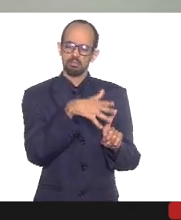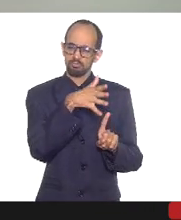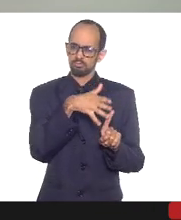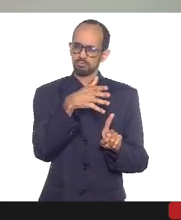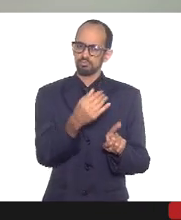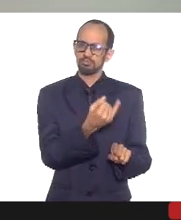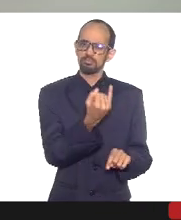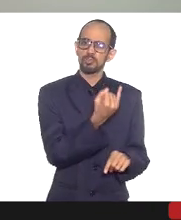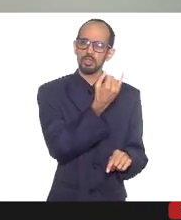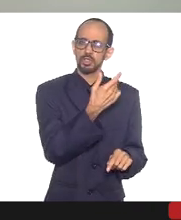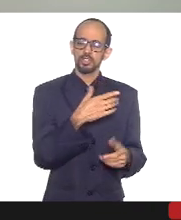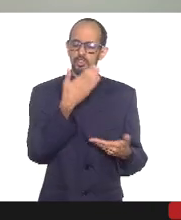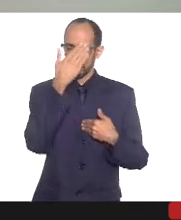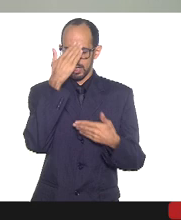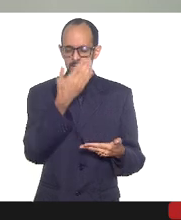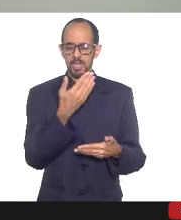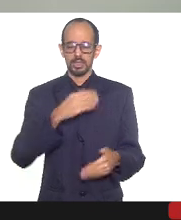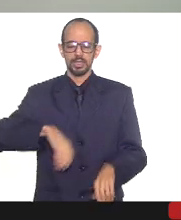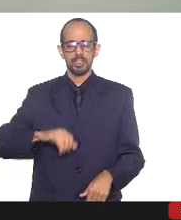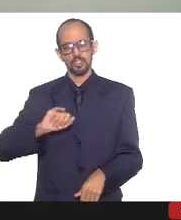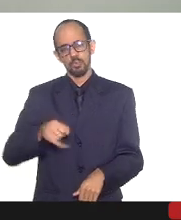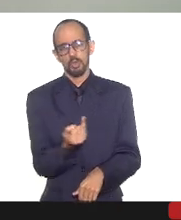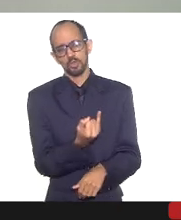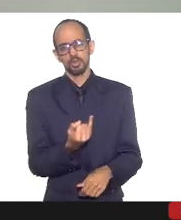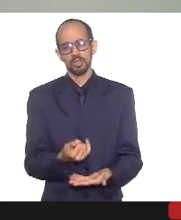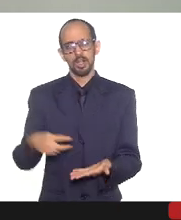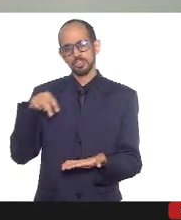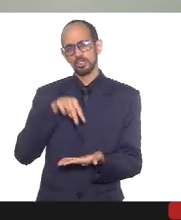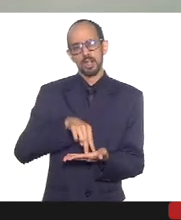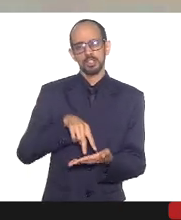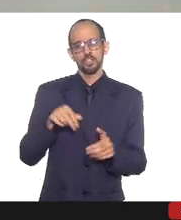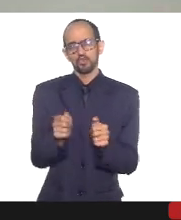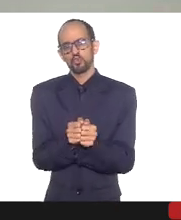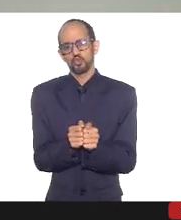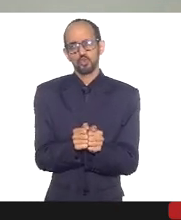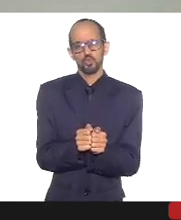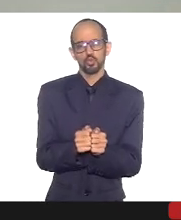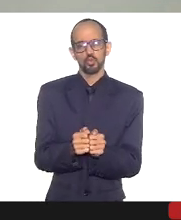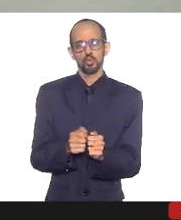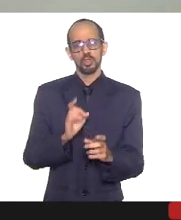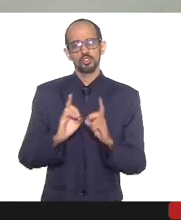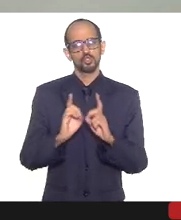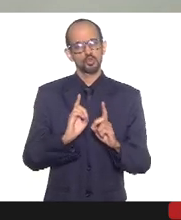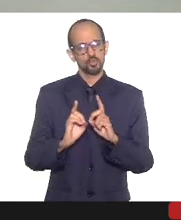agradeço a oportunidade, estamos juntos aqui para poder debater, né, e